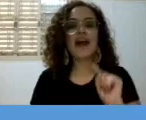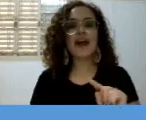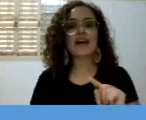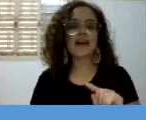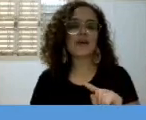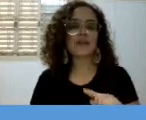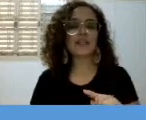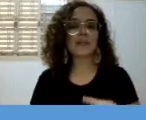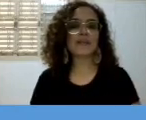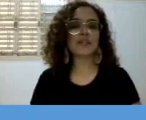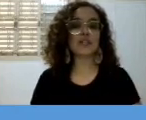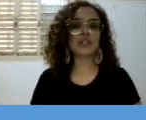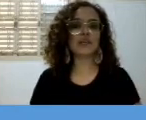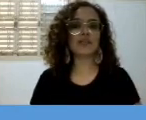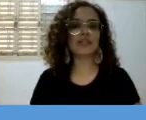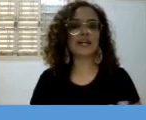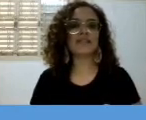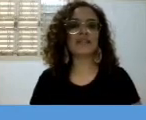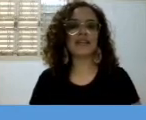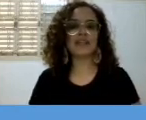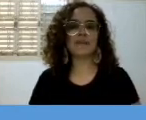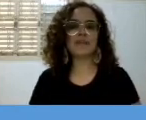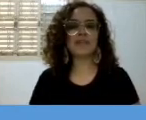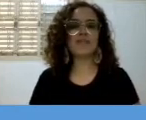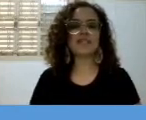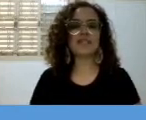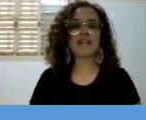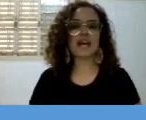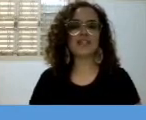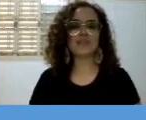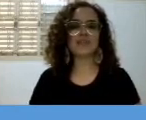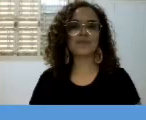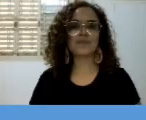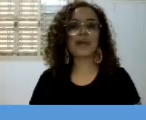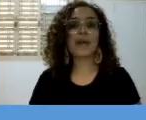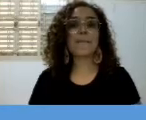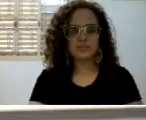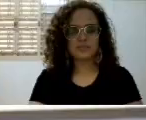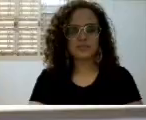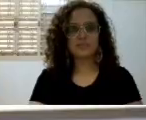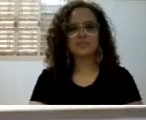colocasse a quadrinha Batatinha Quando Nasce aí? O que, que vocês acham?